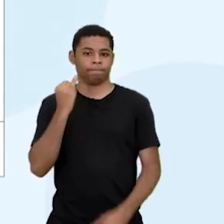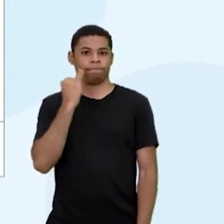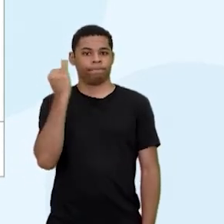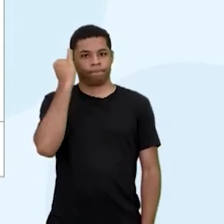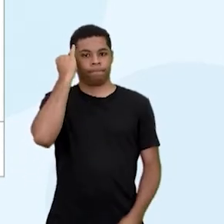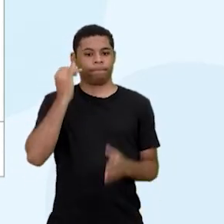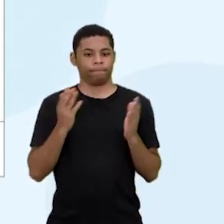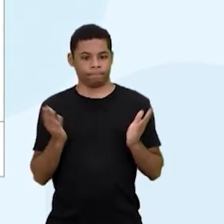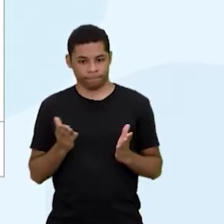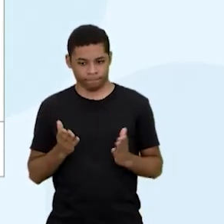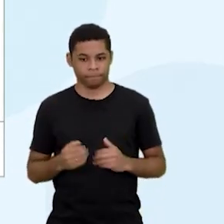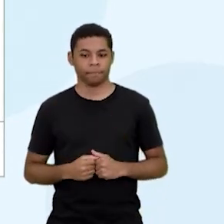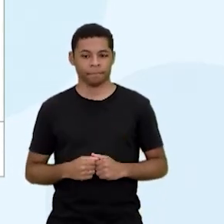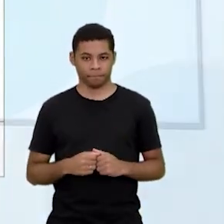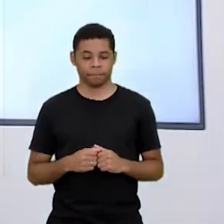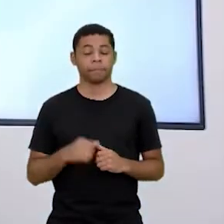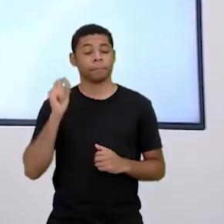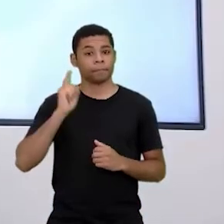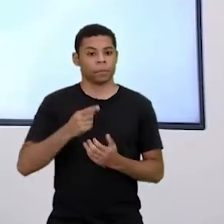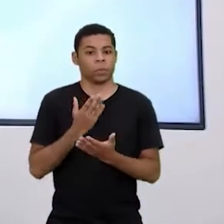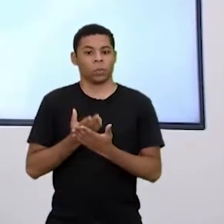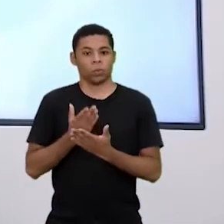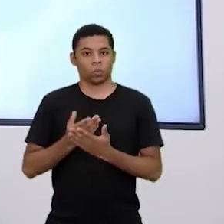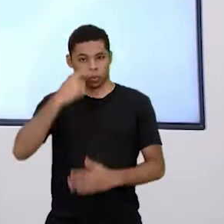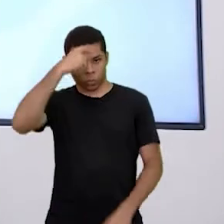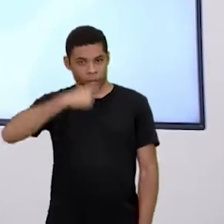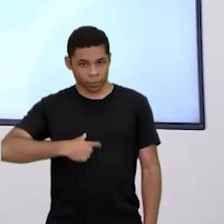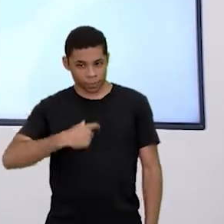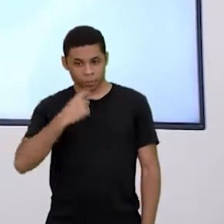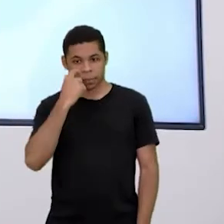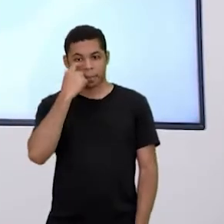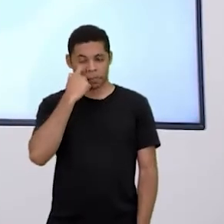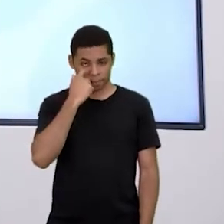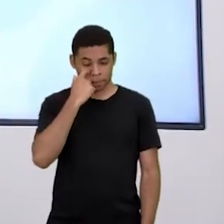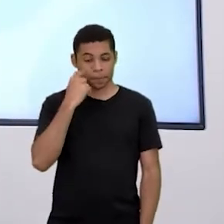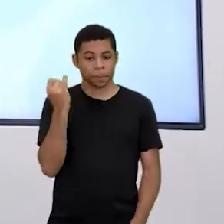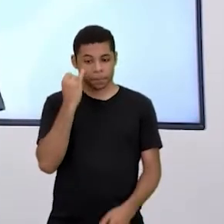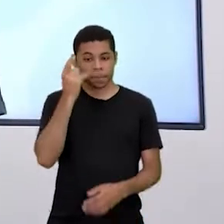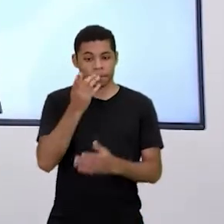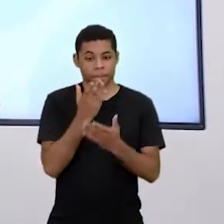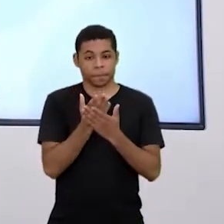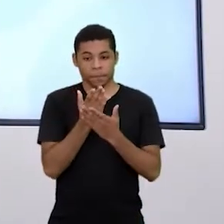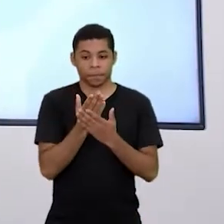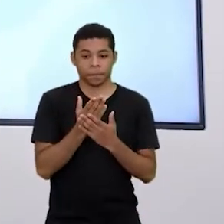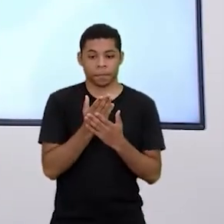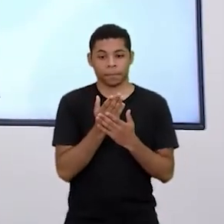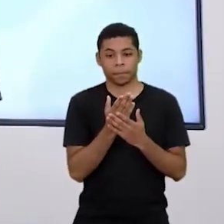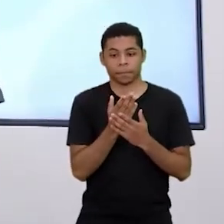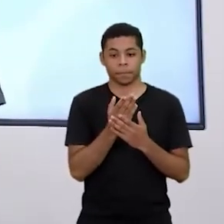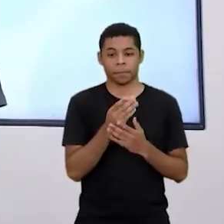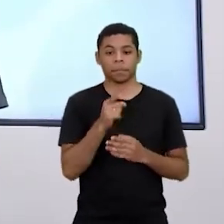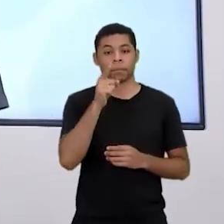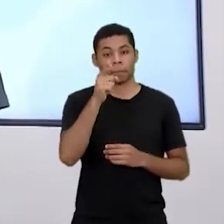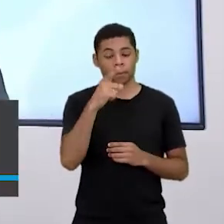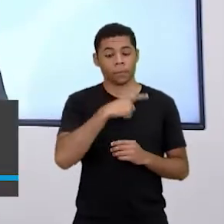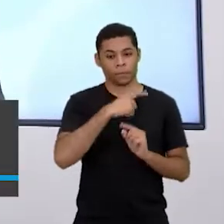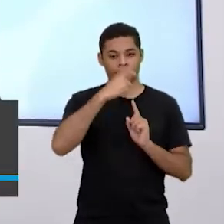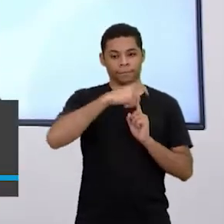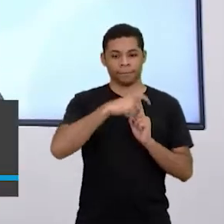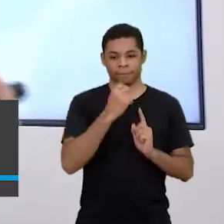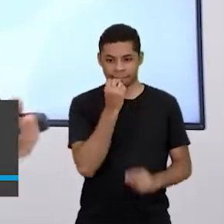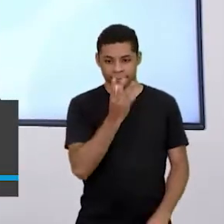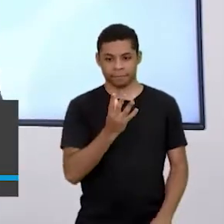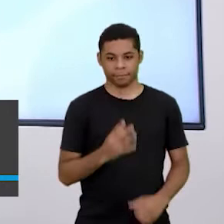agora, né, é o estudante, né? O importante é vocês aí, estudantes, vocês mostrarem as suas personagens. Eu